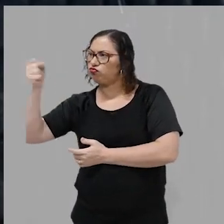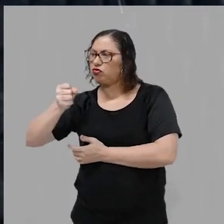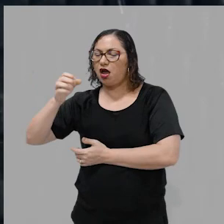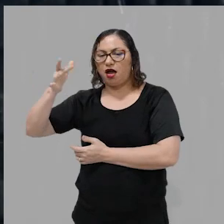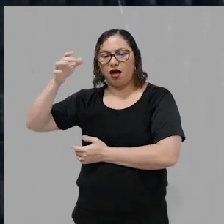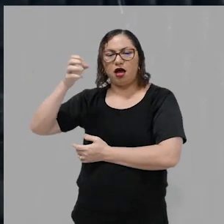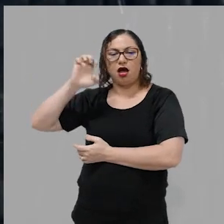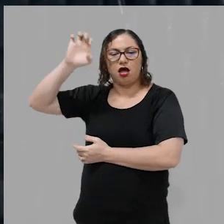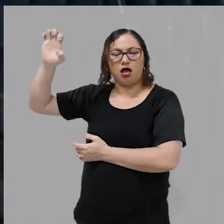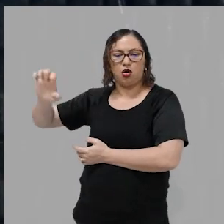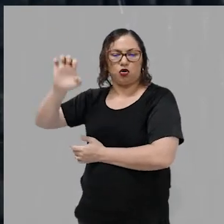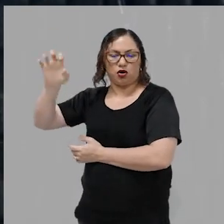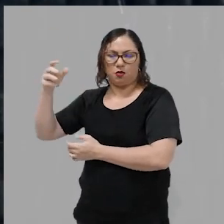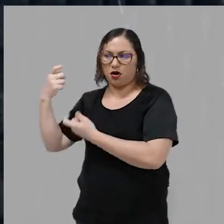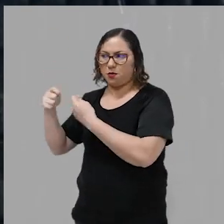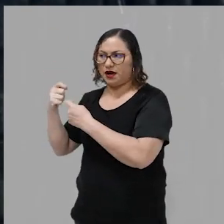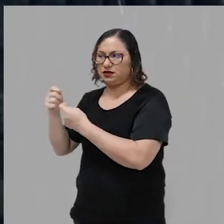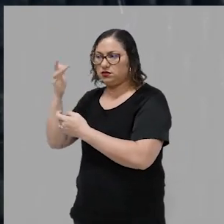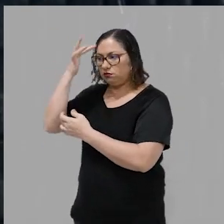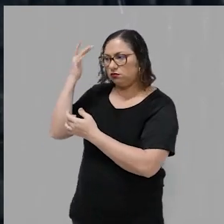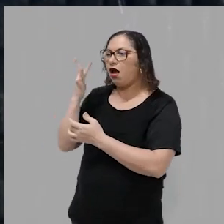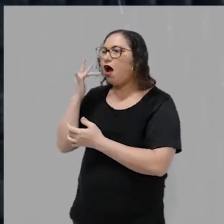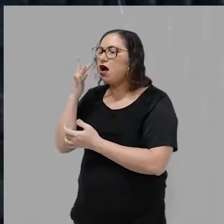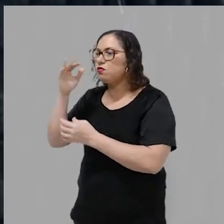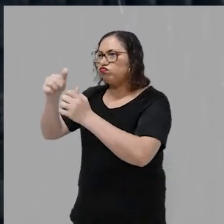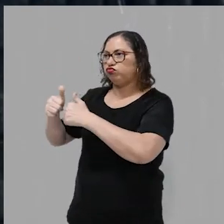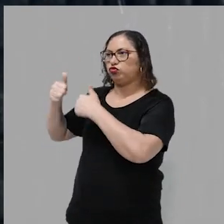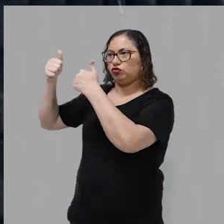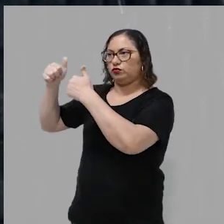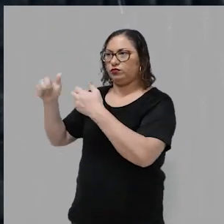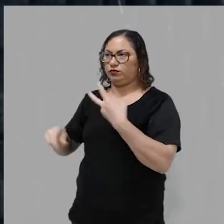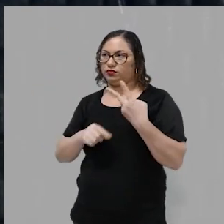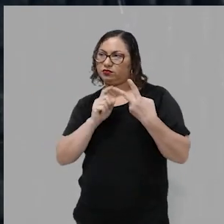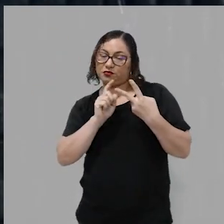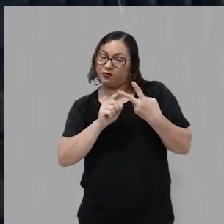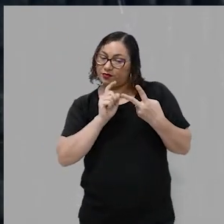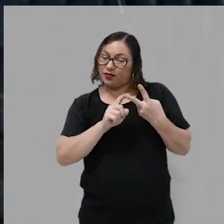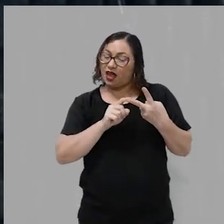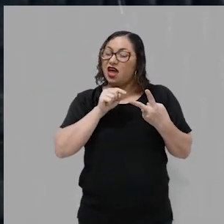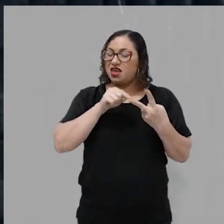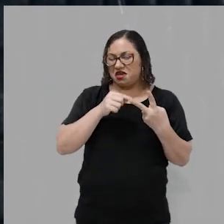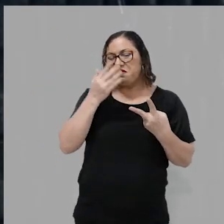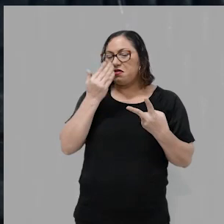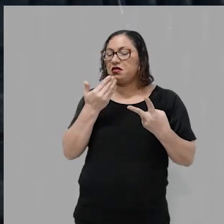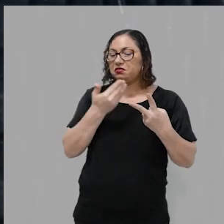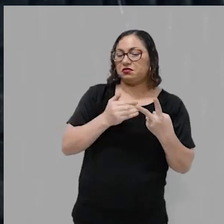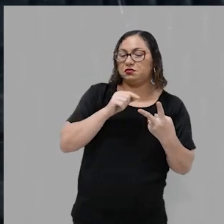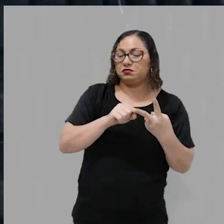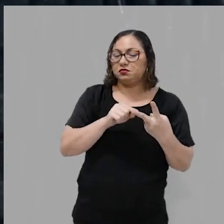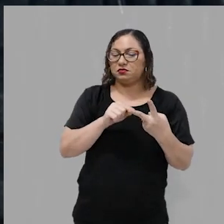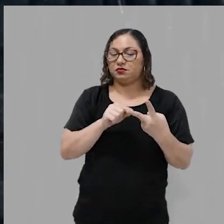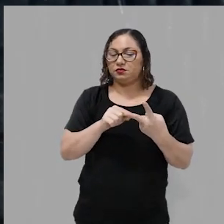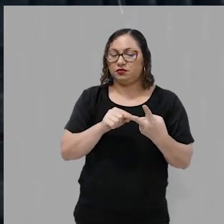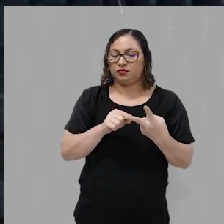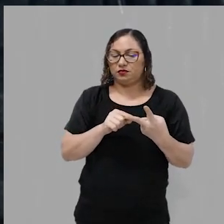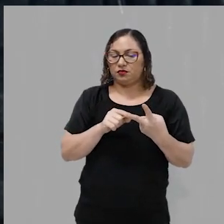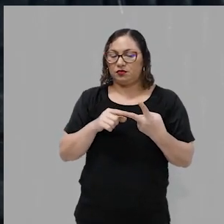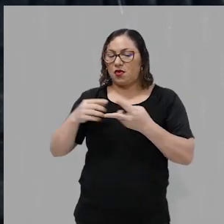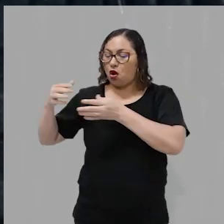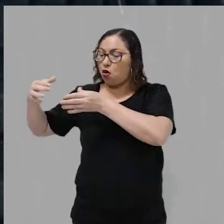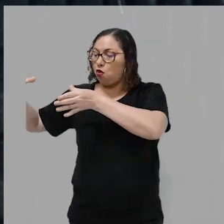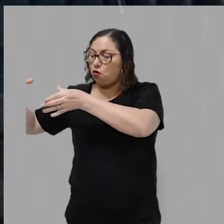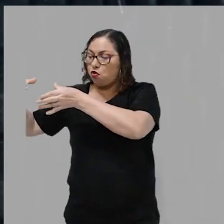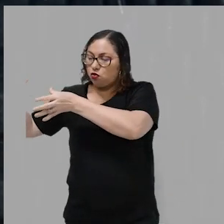dos melhores artistas. Calma, chegamos nisso. A outra versão, que talvez seja mais provável também, é que os integrantes da missão